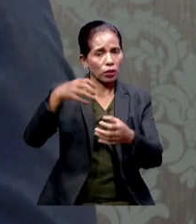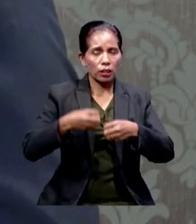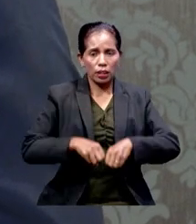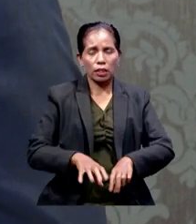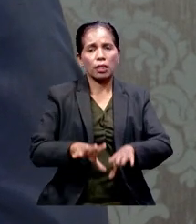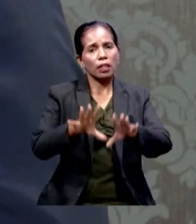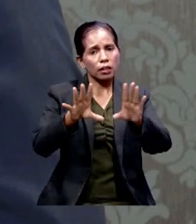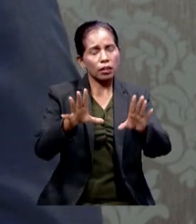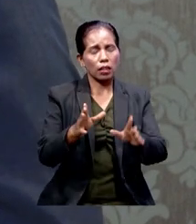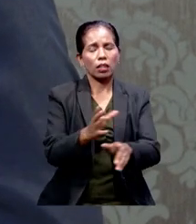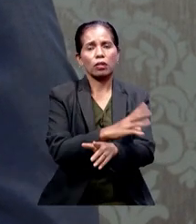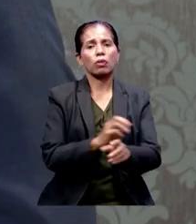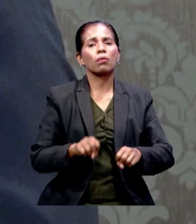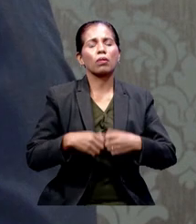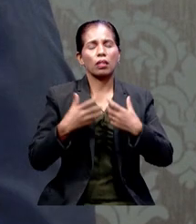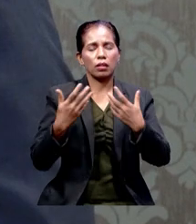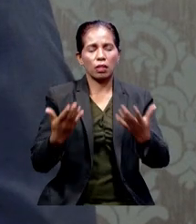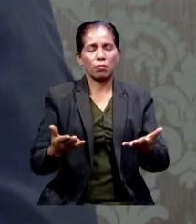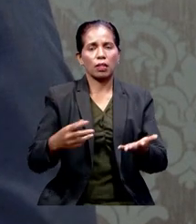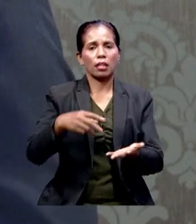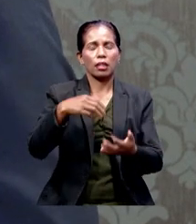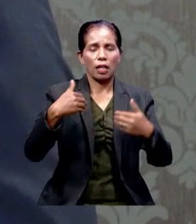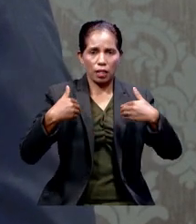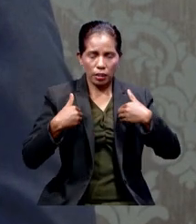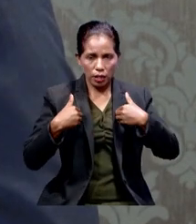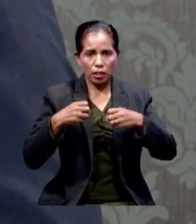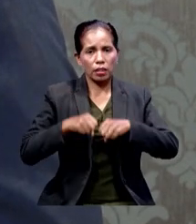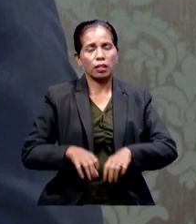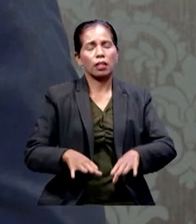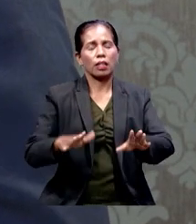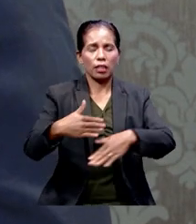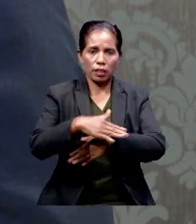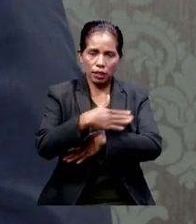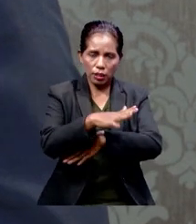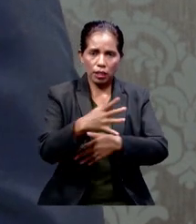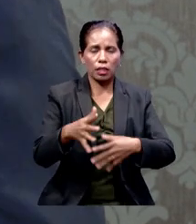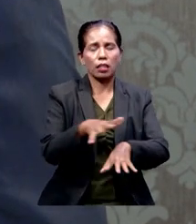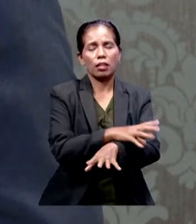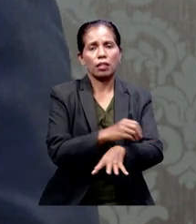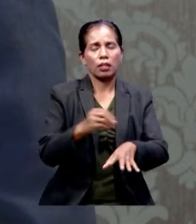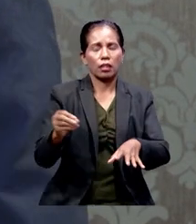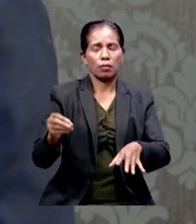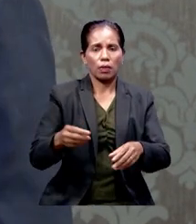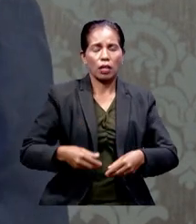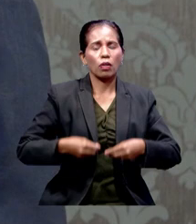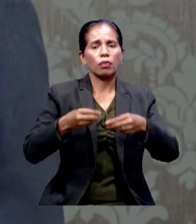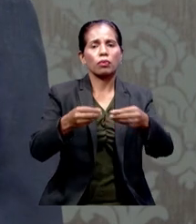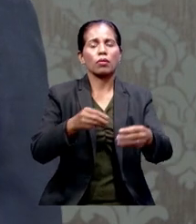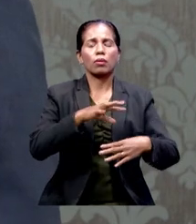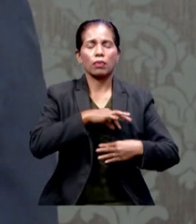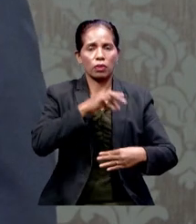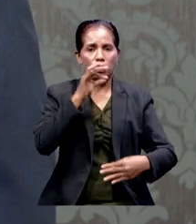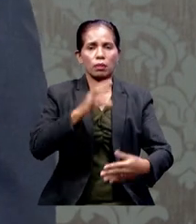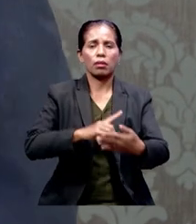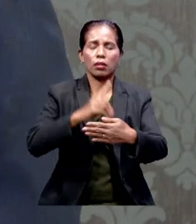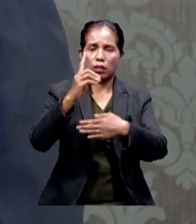Gatubele preserva Buat Nabema Gatacilaran e Buat Nabema Gatacilocos, Nabema Gatubele for benefício para